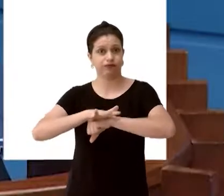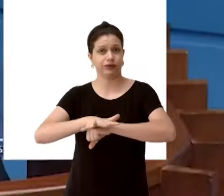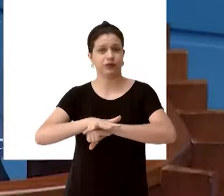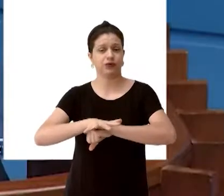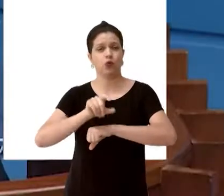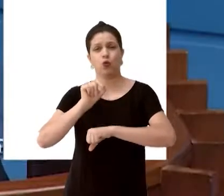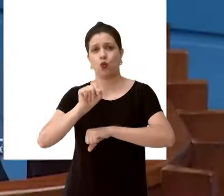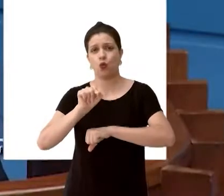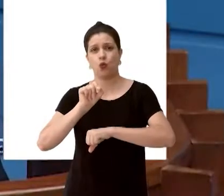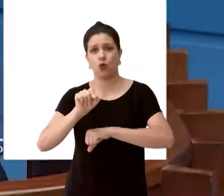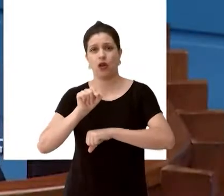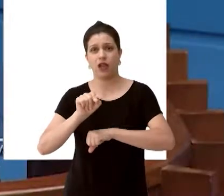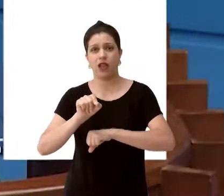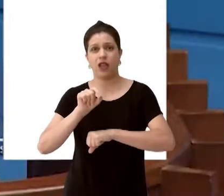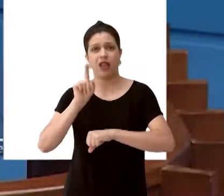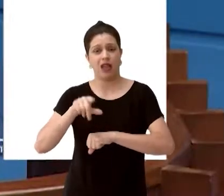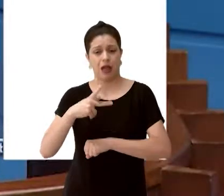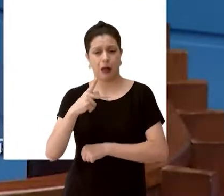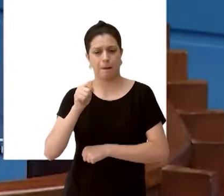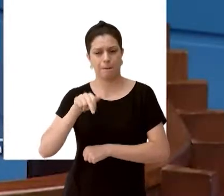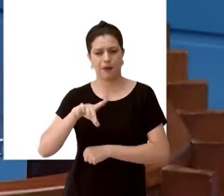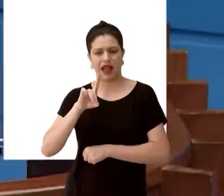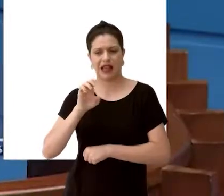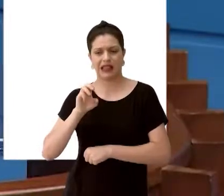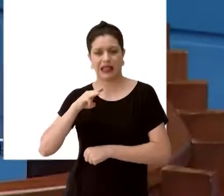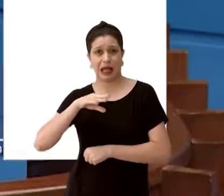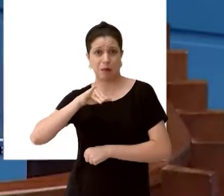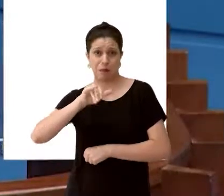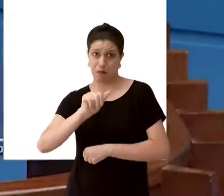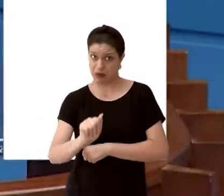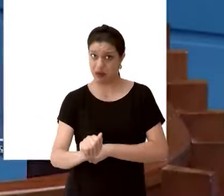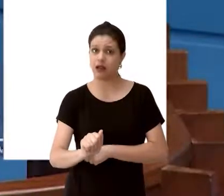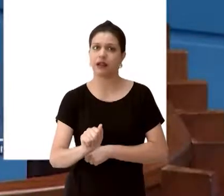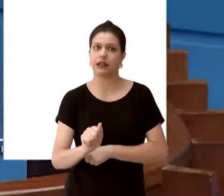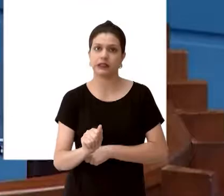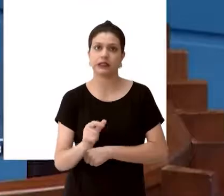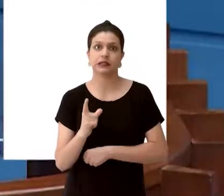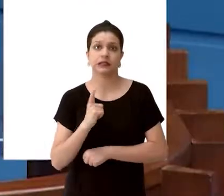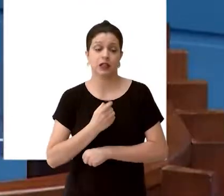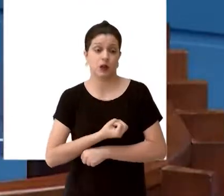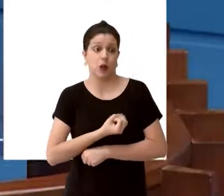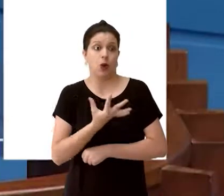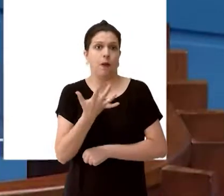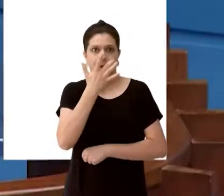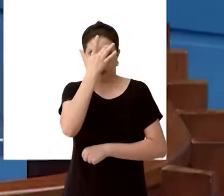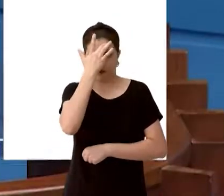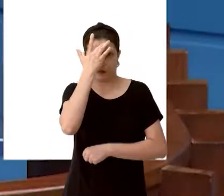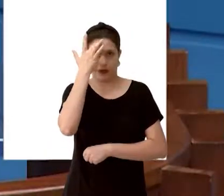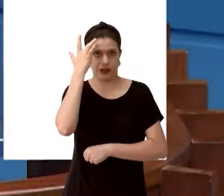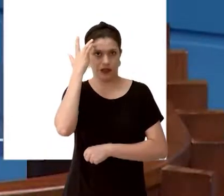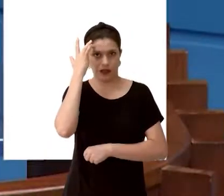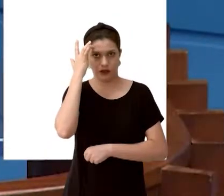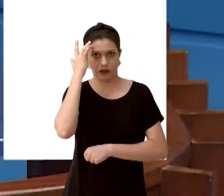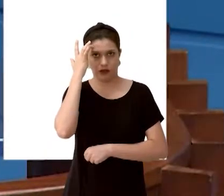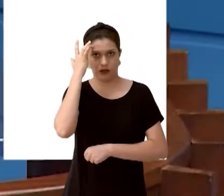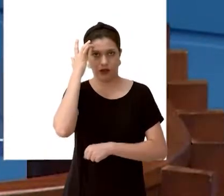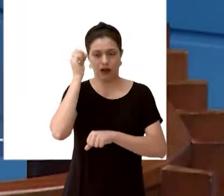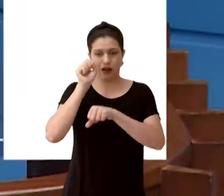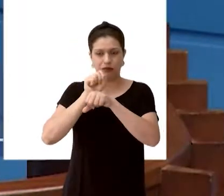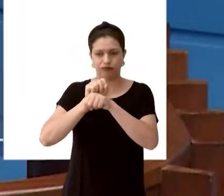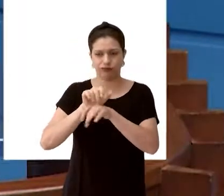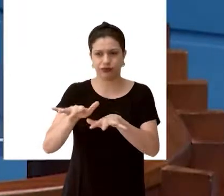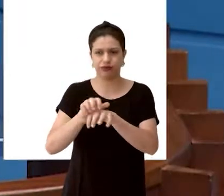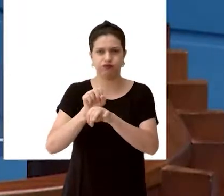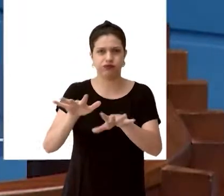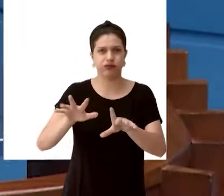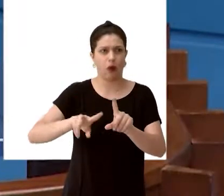colocando o coronavírus como pandemia, tem um determinado número de pessoas infectadas.